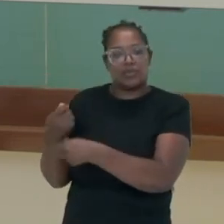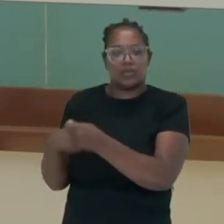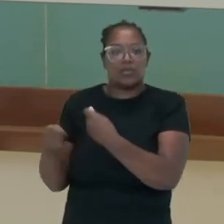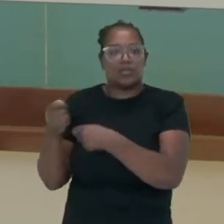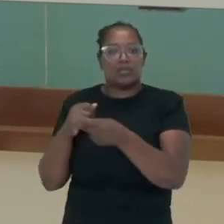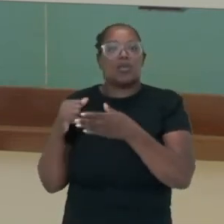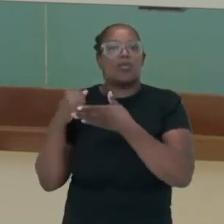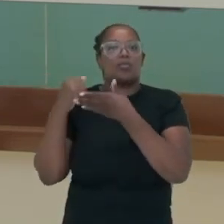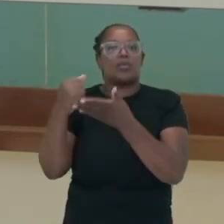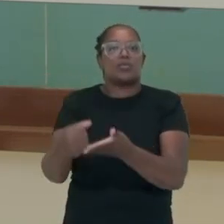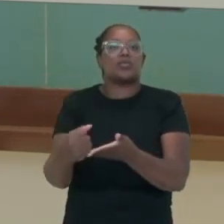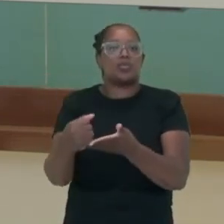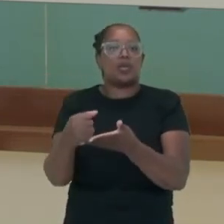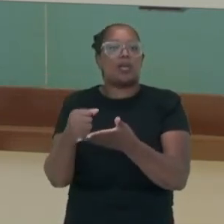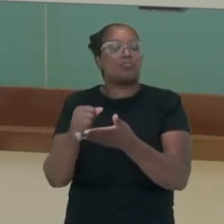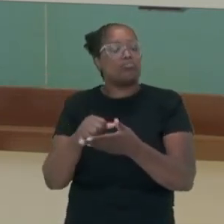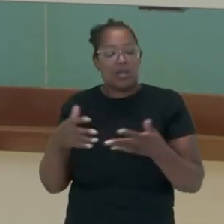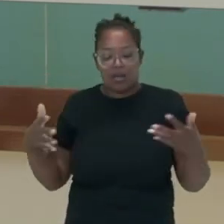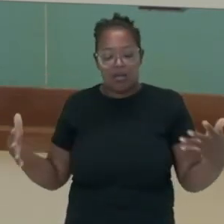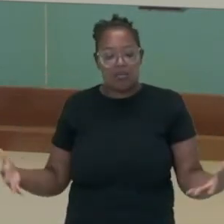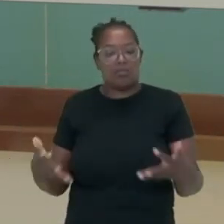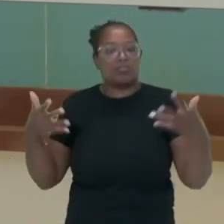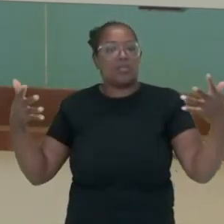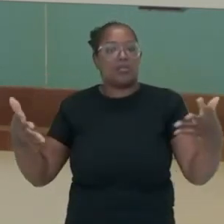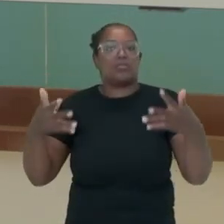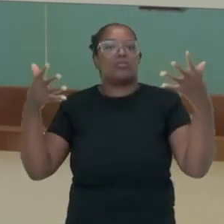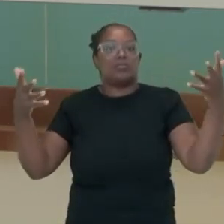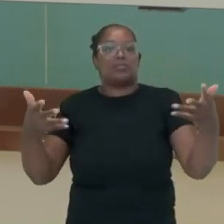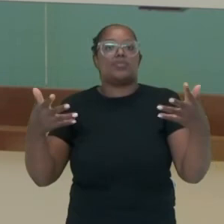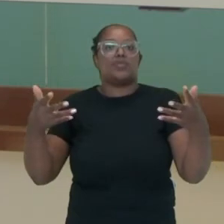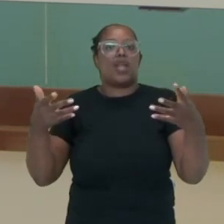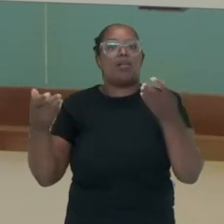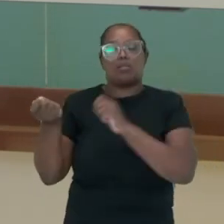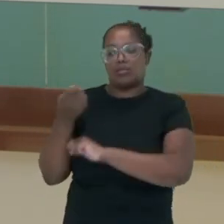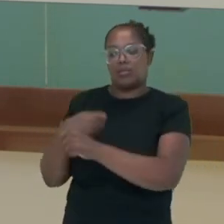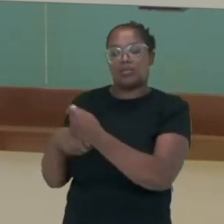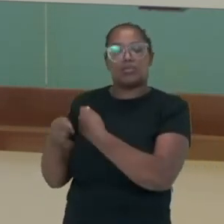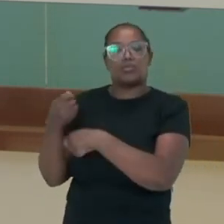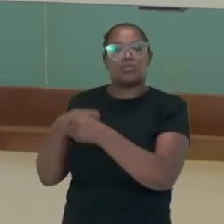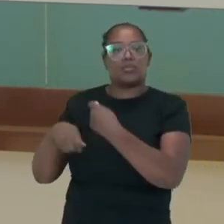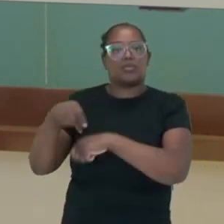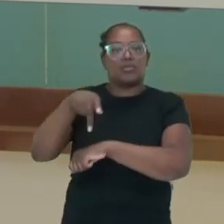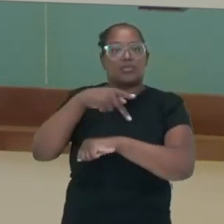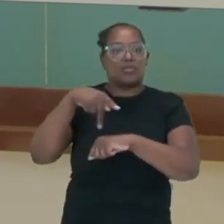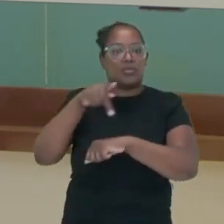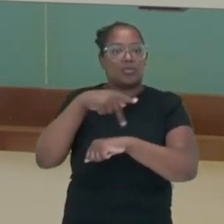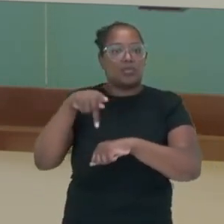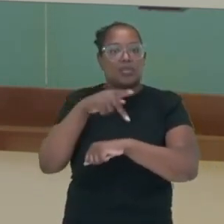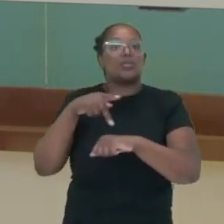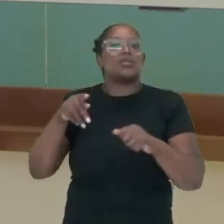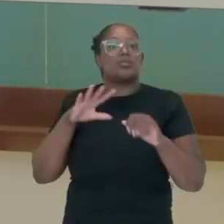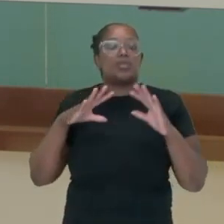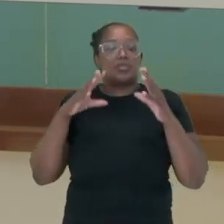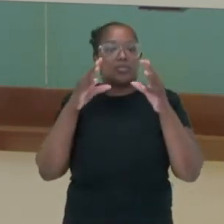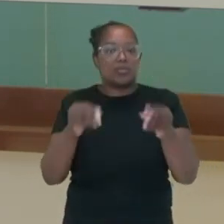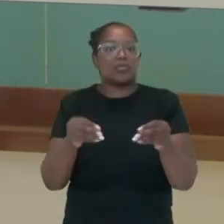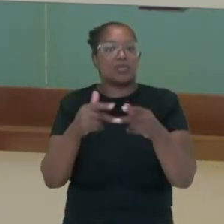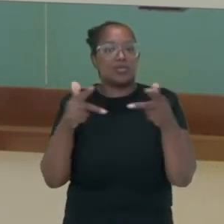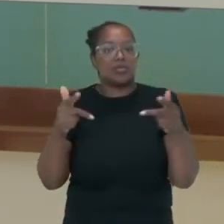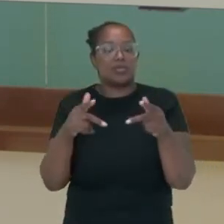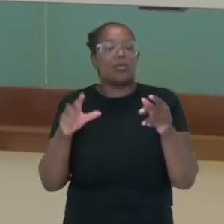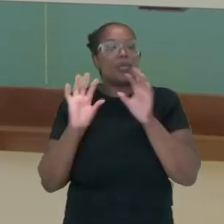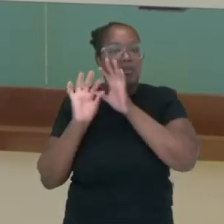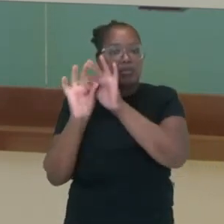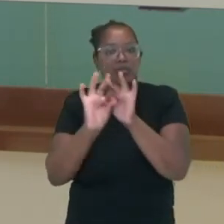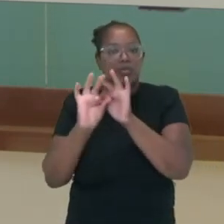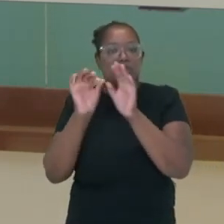no nome glasnost, onde se pleiteava uma reestruturação ou mesmo uma seguridade para que a União Soviética